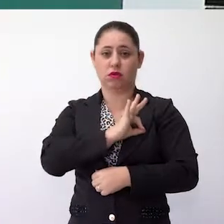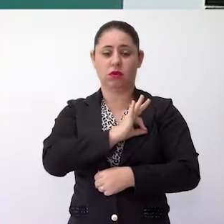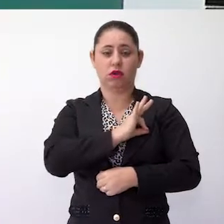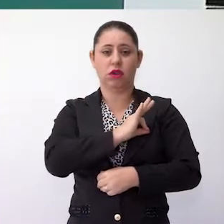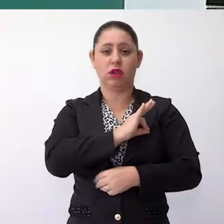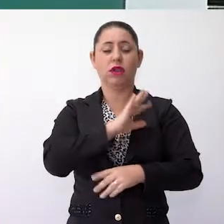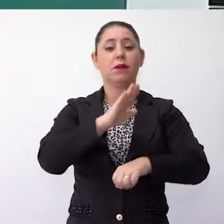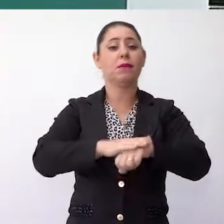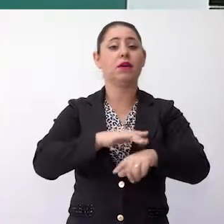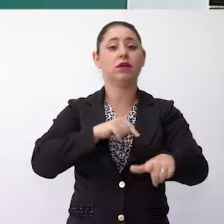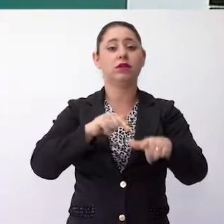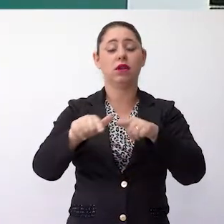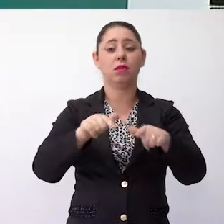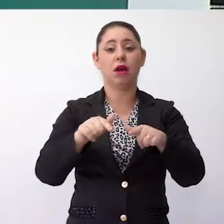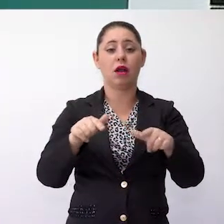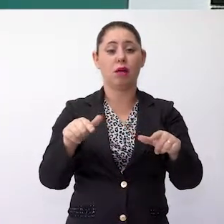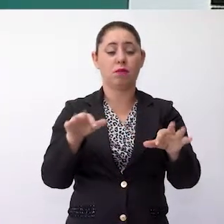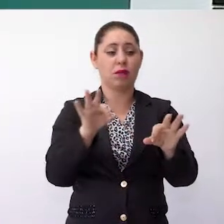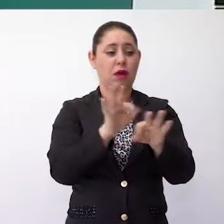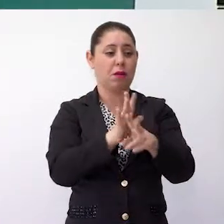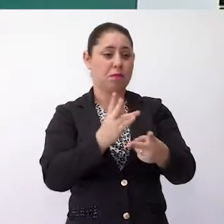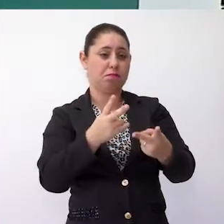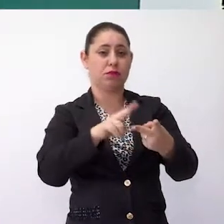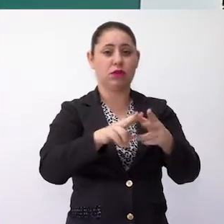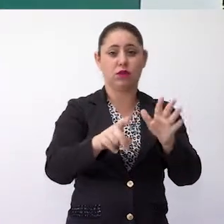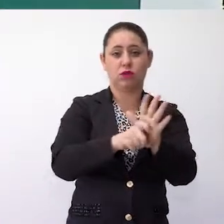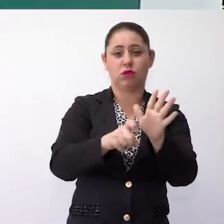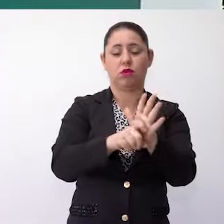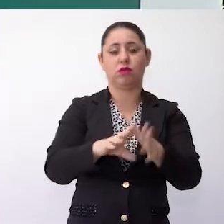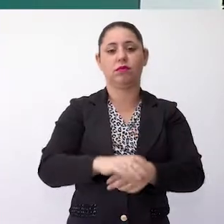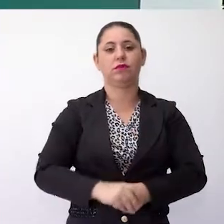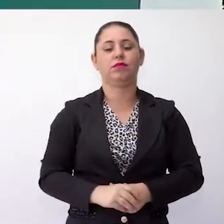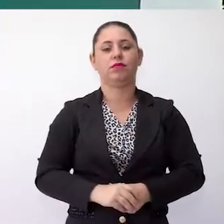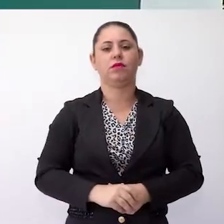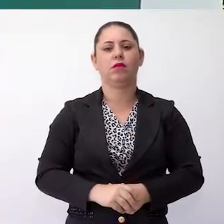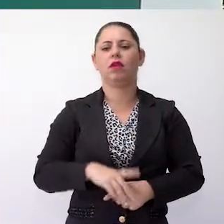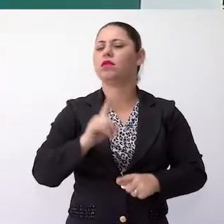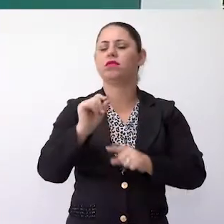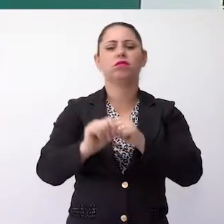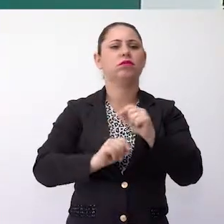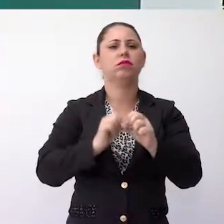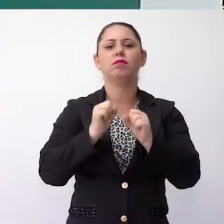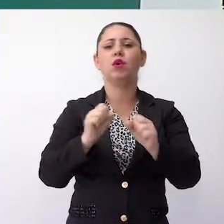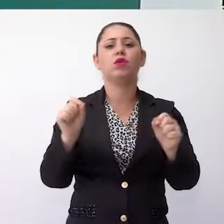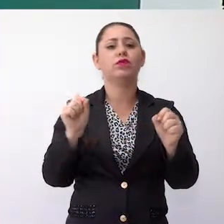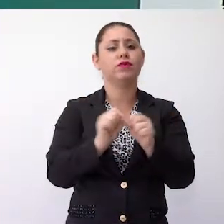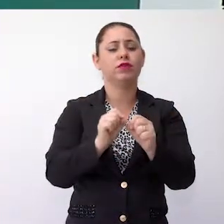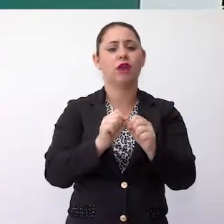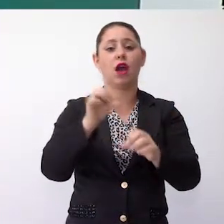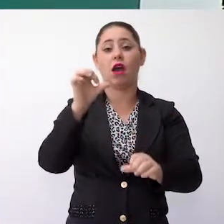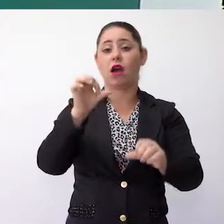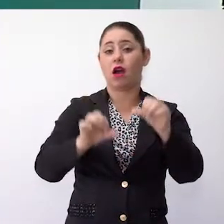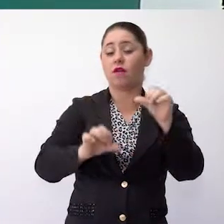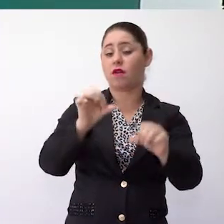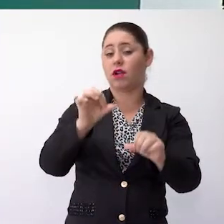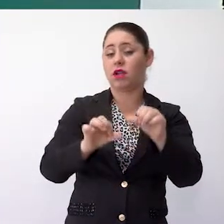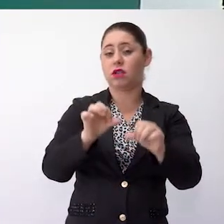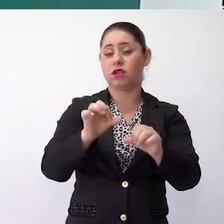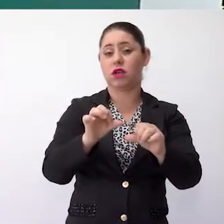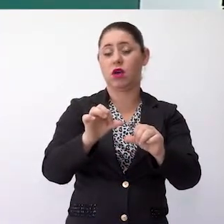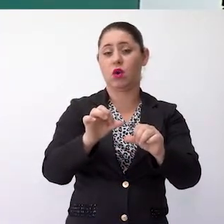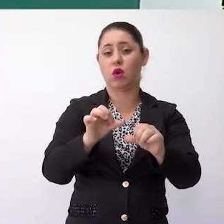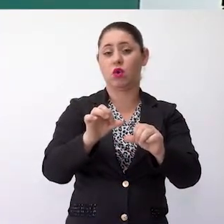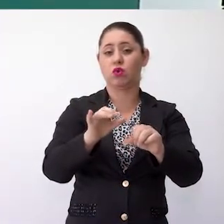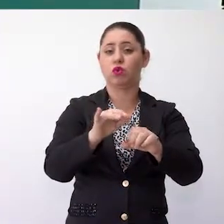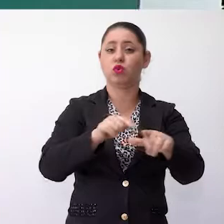combate às drogas. O que o senhor poderia fazer de avaliação a respeito dos modus